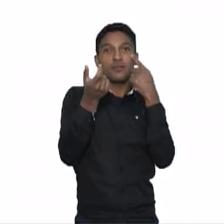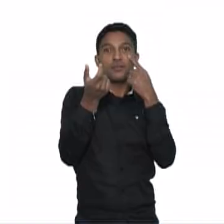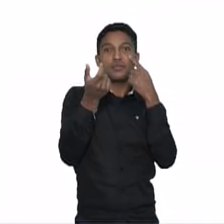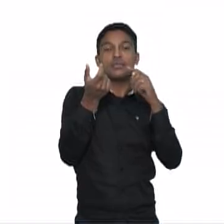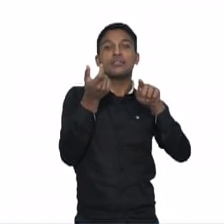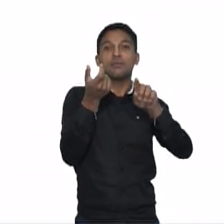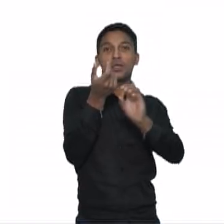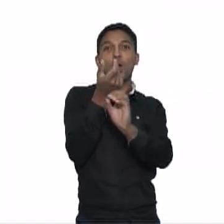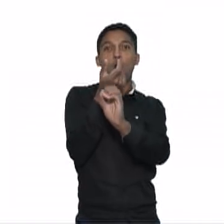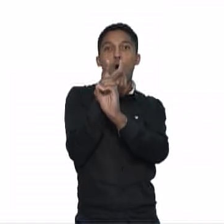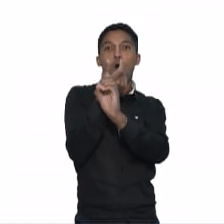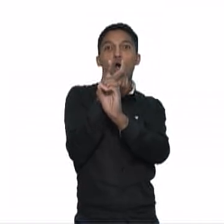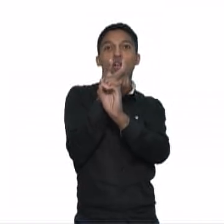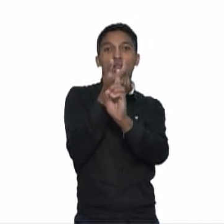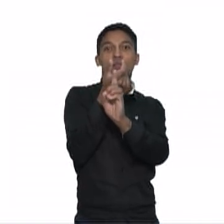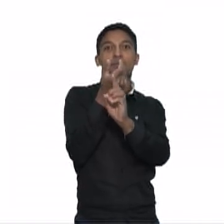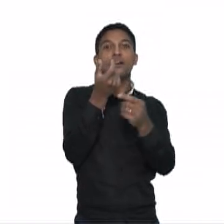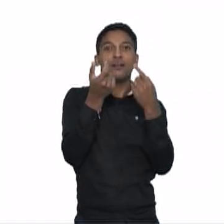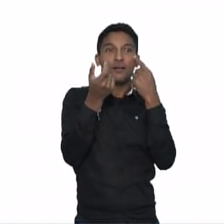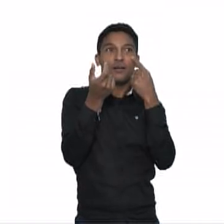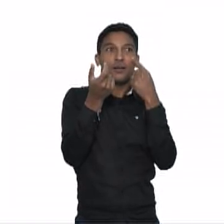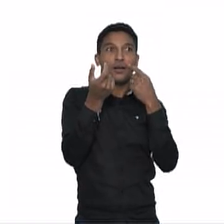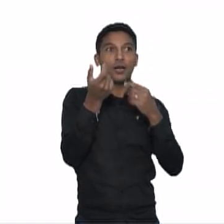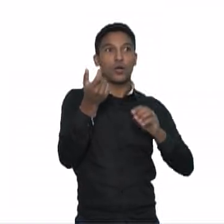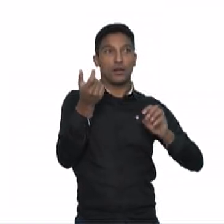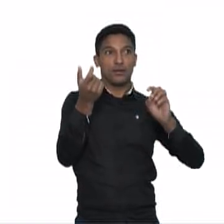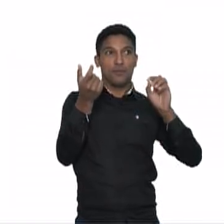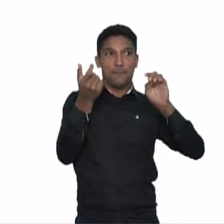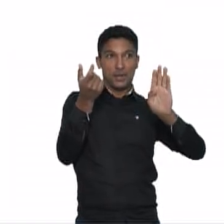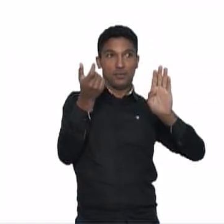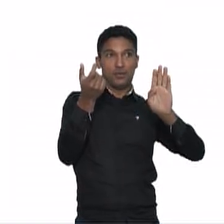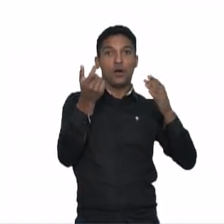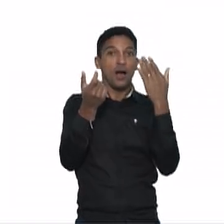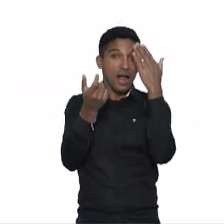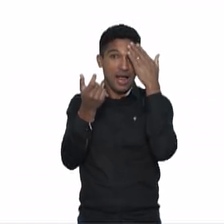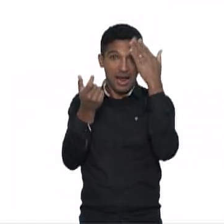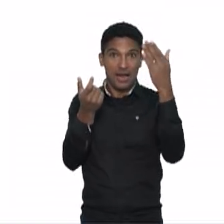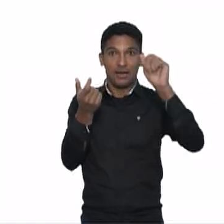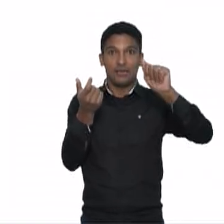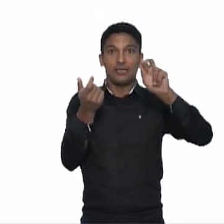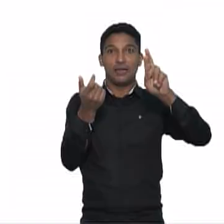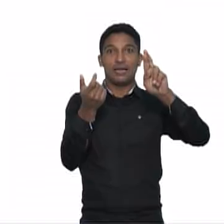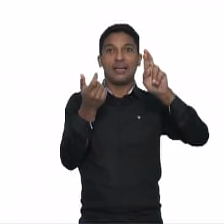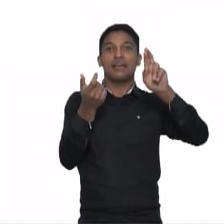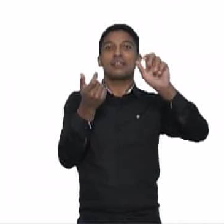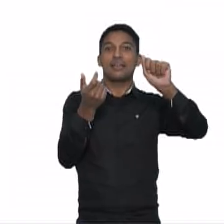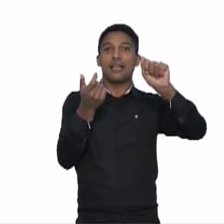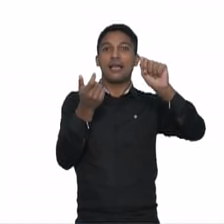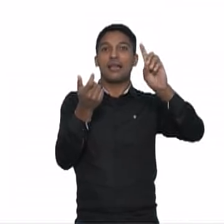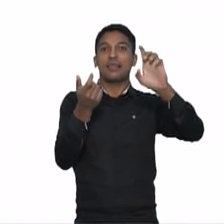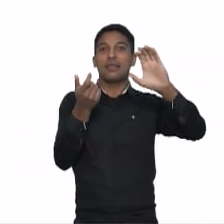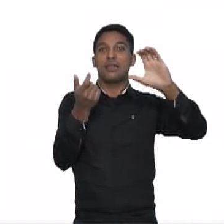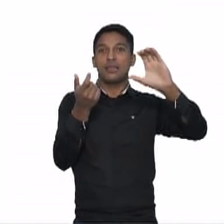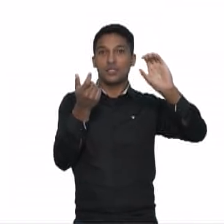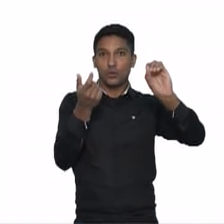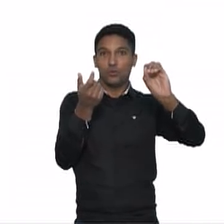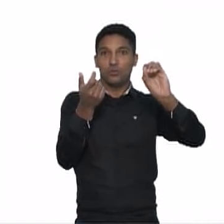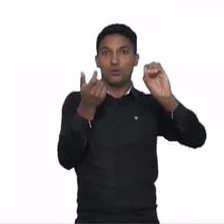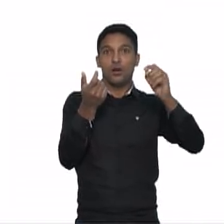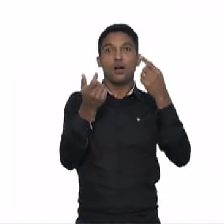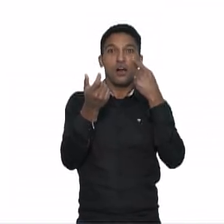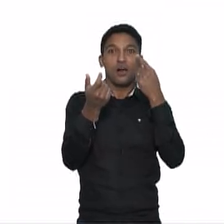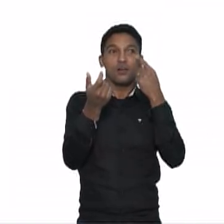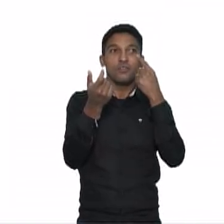Letra B. Agradeço, verbo transitivo direto e indireto. Ele pede dois objetos. Primeiro objeto, objeto